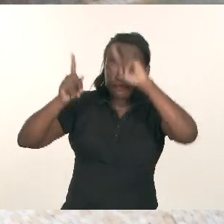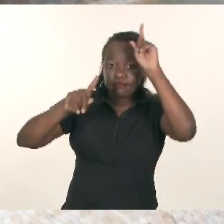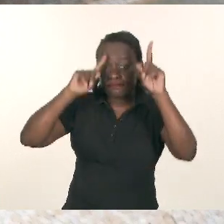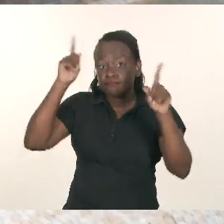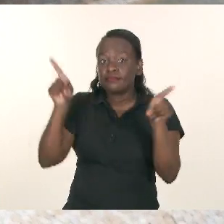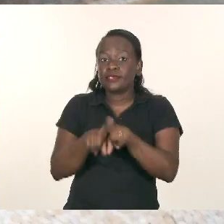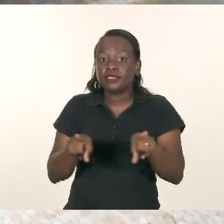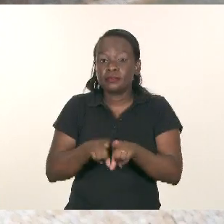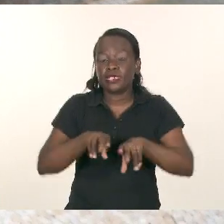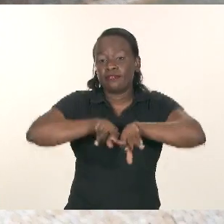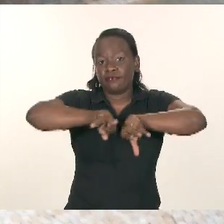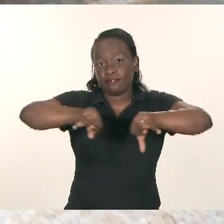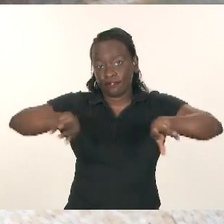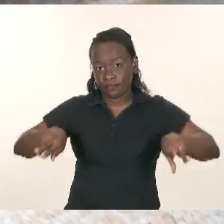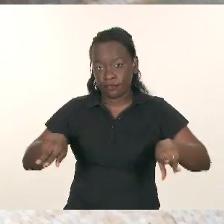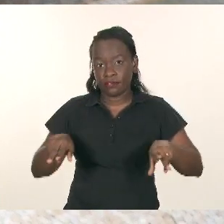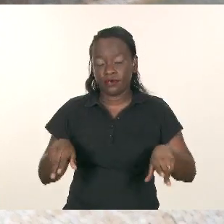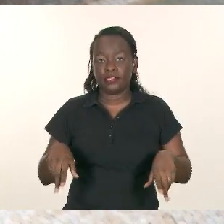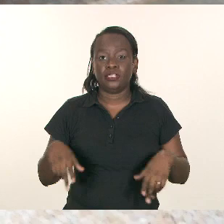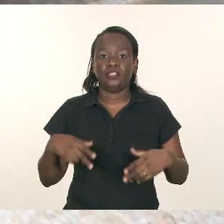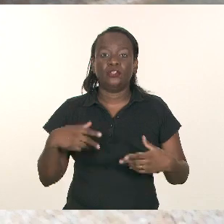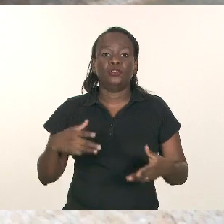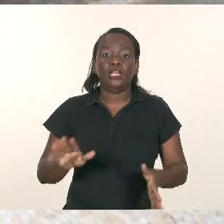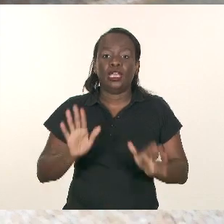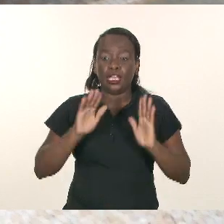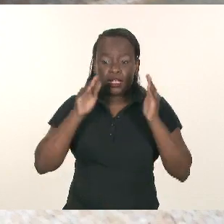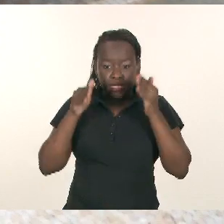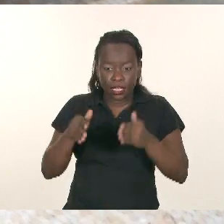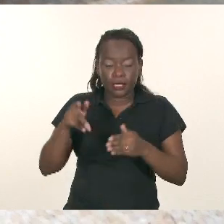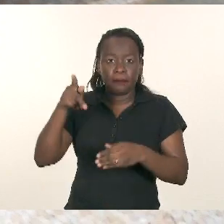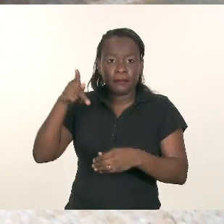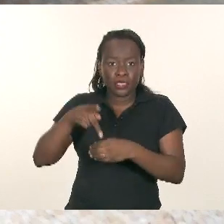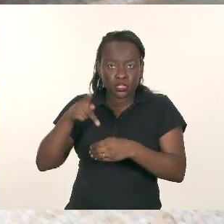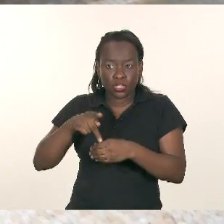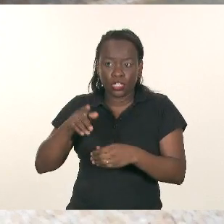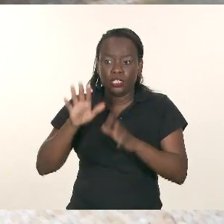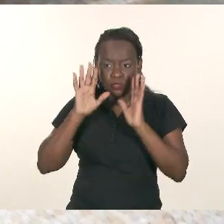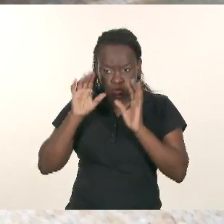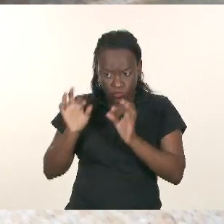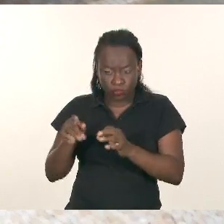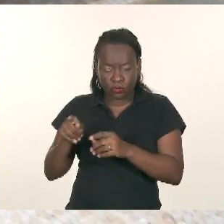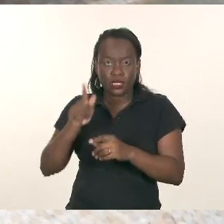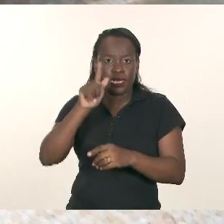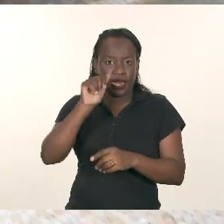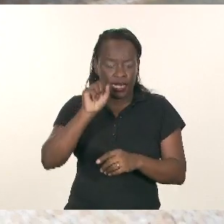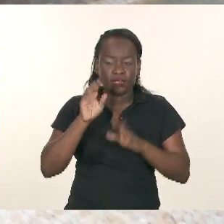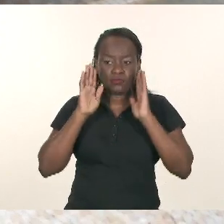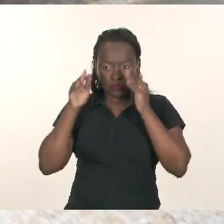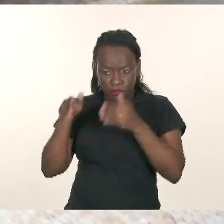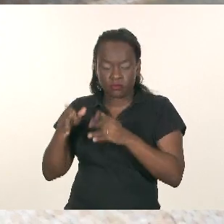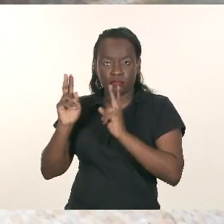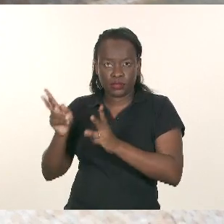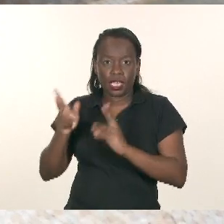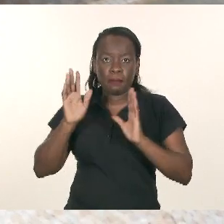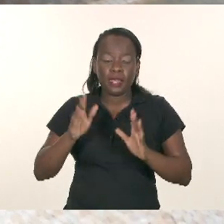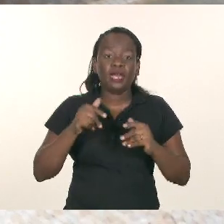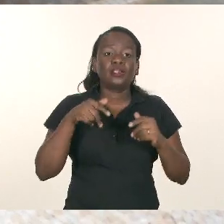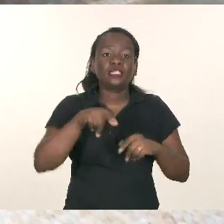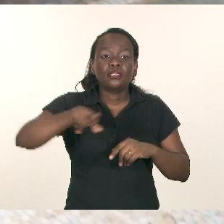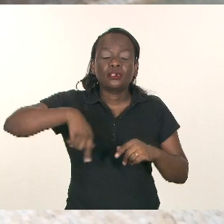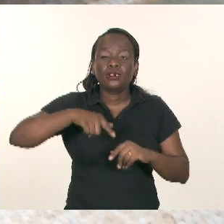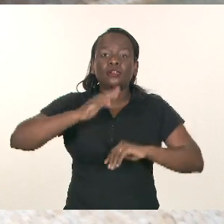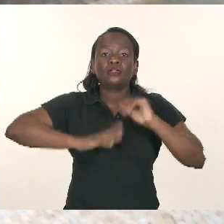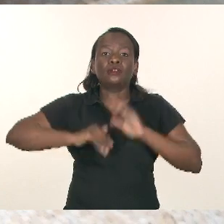mas também a nossa diversidade. Sem tirar o olho do petróleo, sem tirar o olho do gás, mas a gente precisa rediscutir as nossas